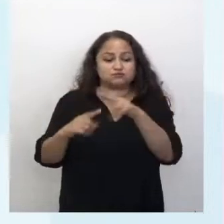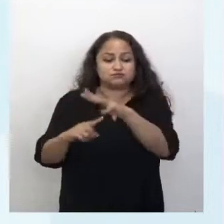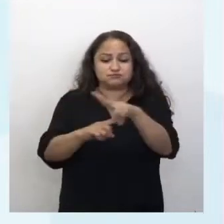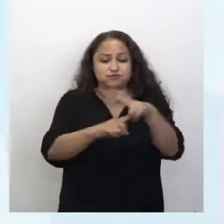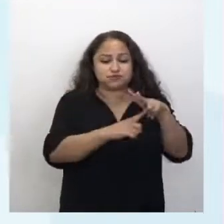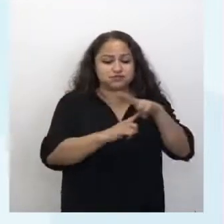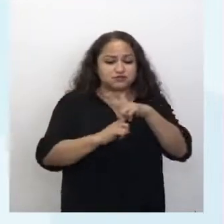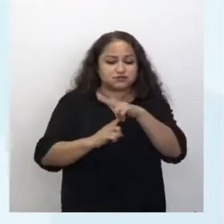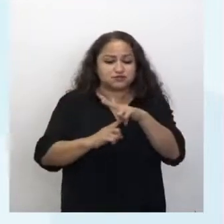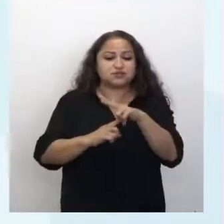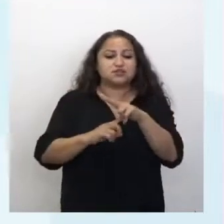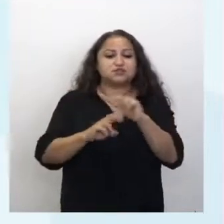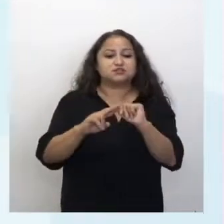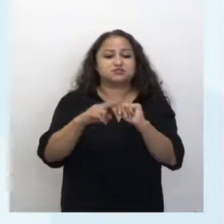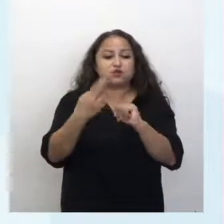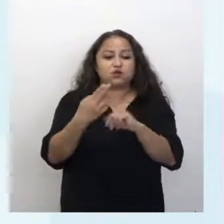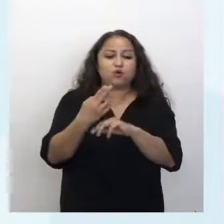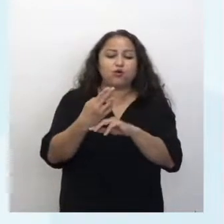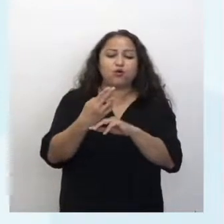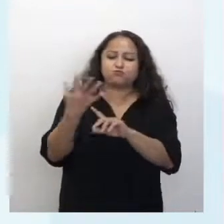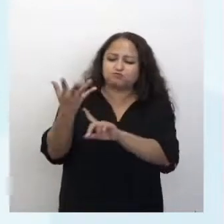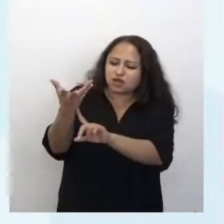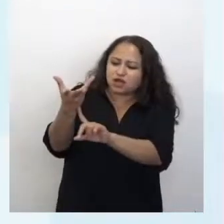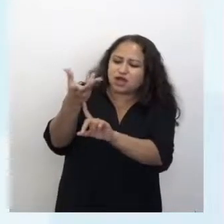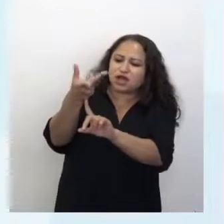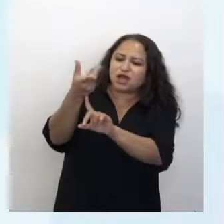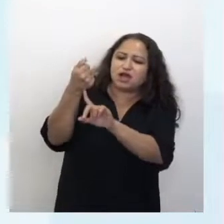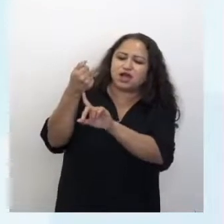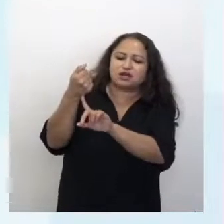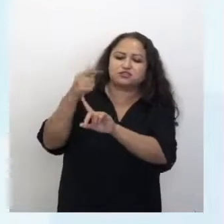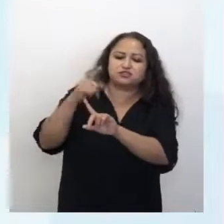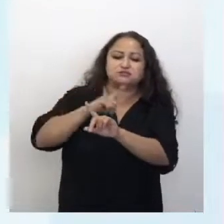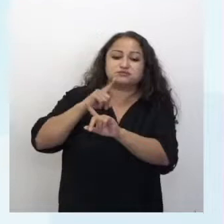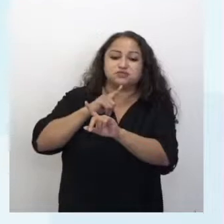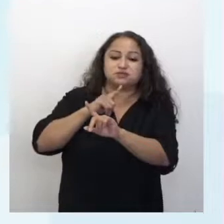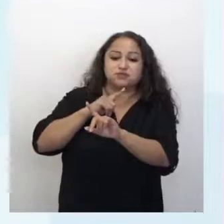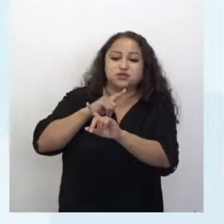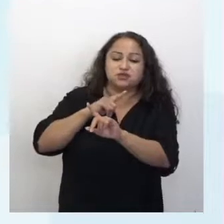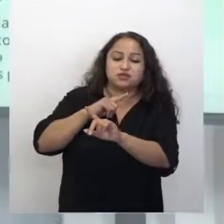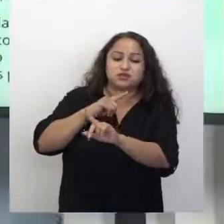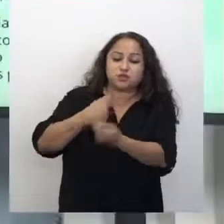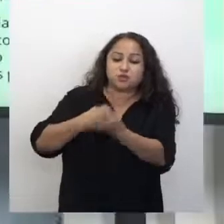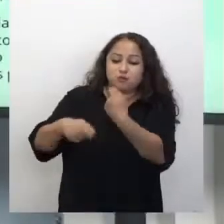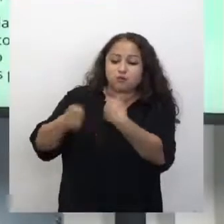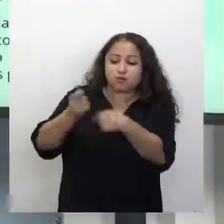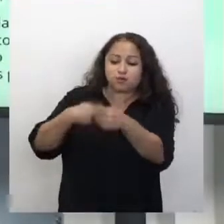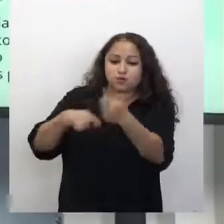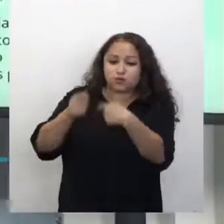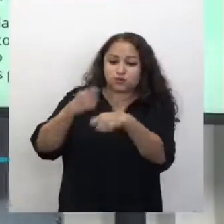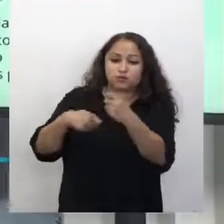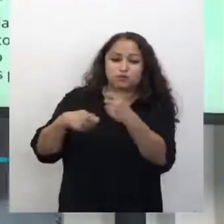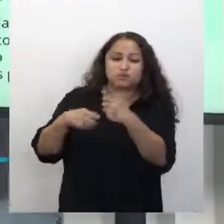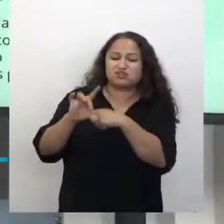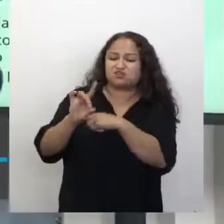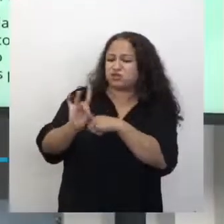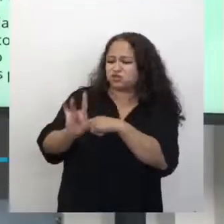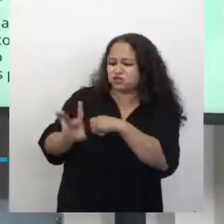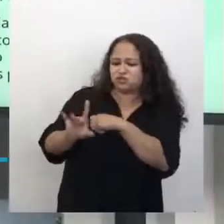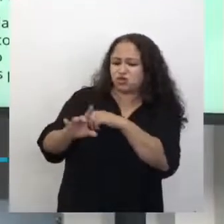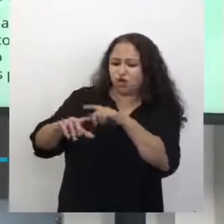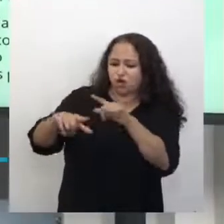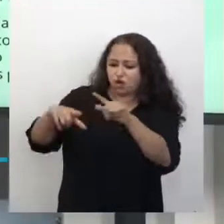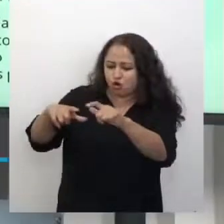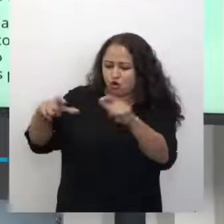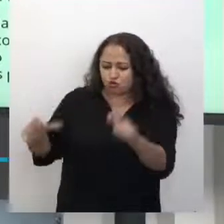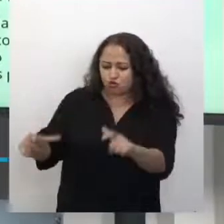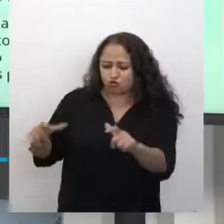arte, foi o que eu falei antes, aí nós temos também o giro do mercado de arte, ou seja, não é apenas um espaço expositivo para eu ir lá apenas